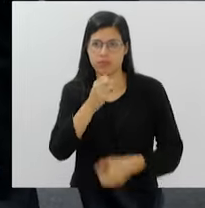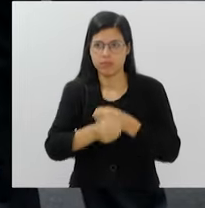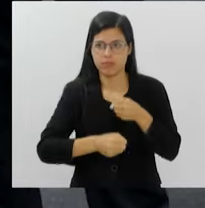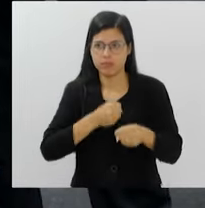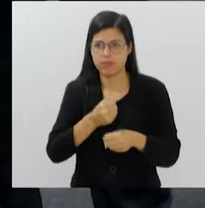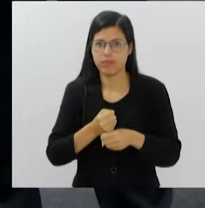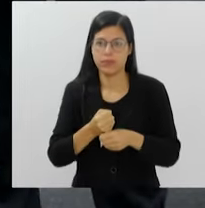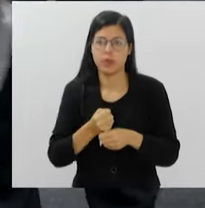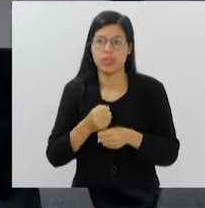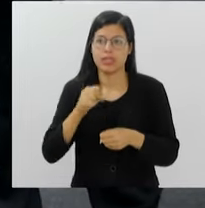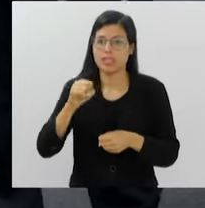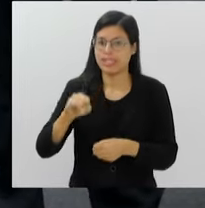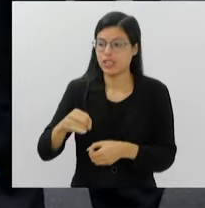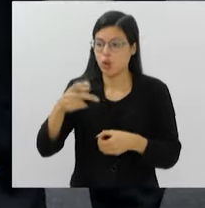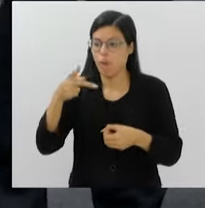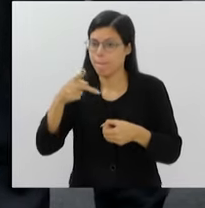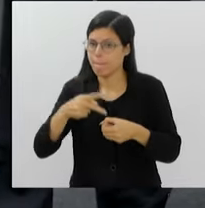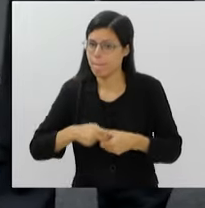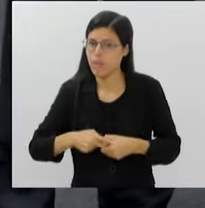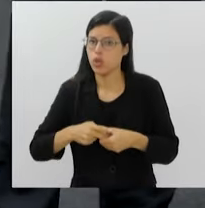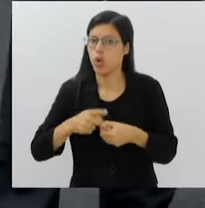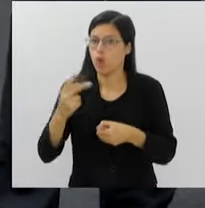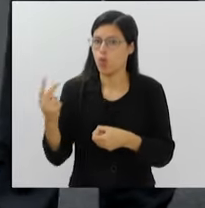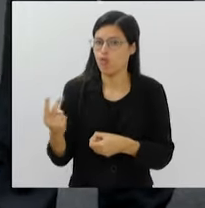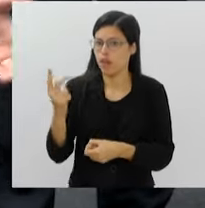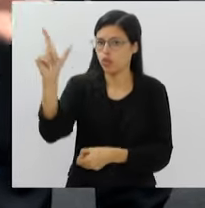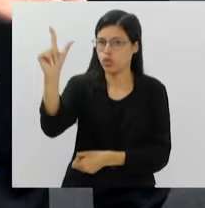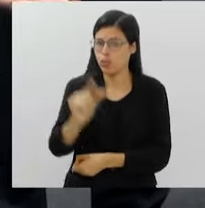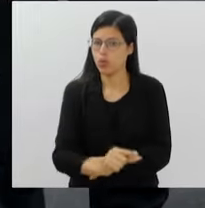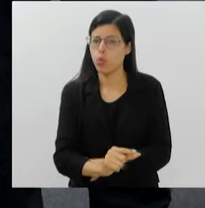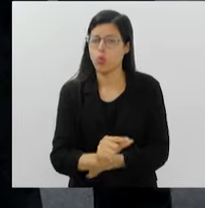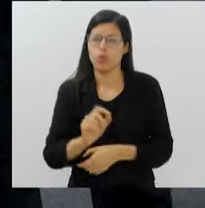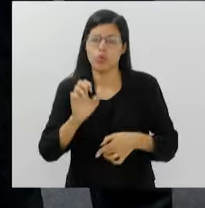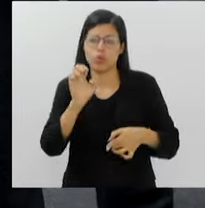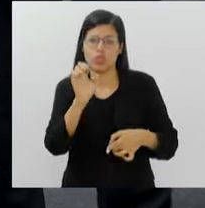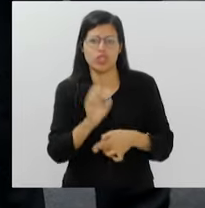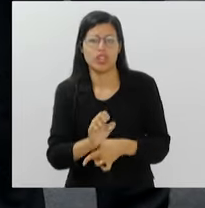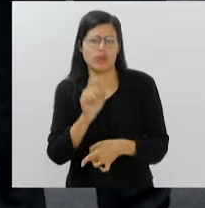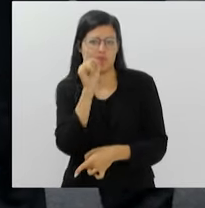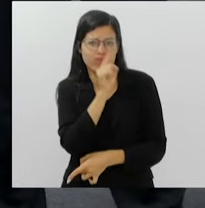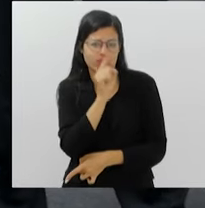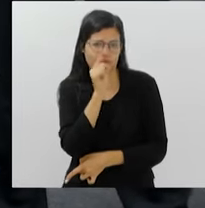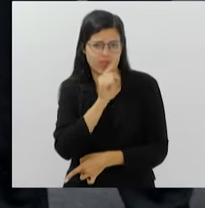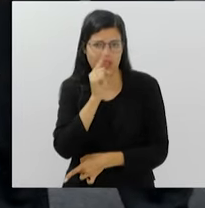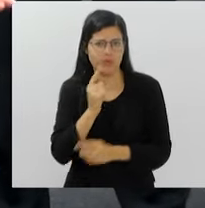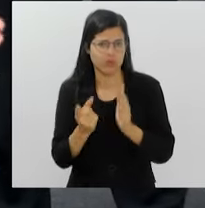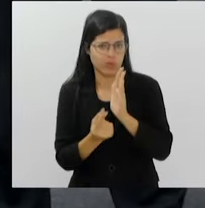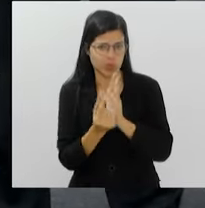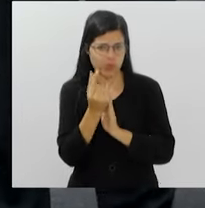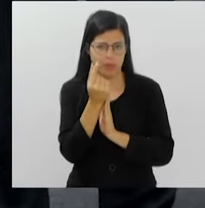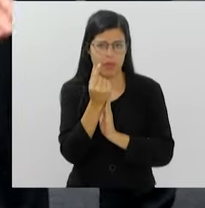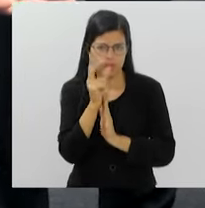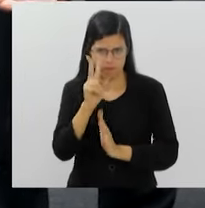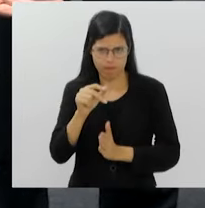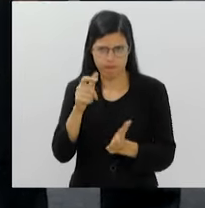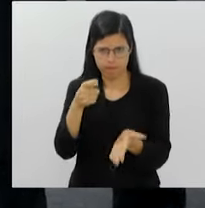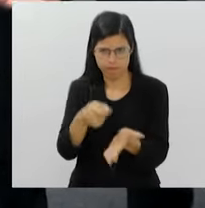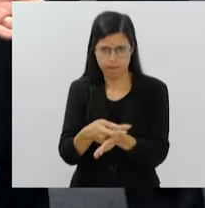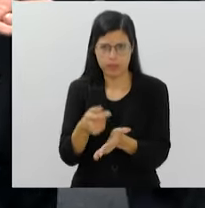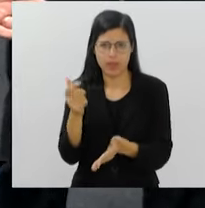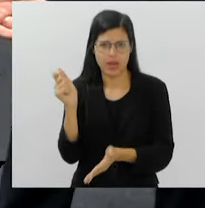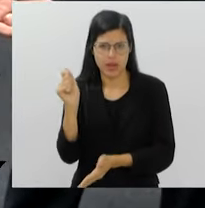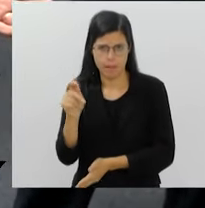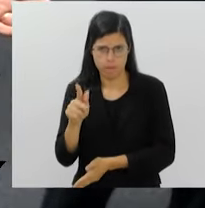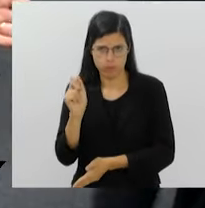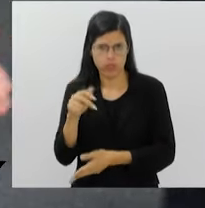cair, um Estado com déficit de 14 bilhões estimado na sua peça orçamentária, vai pagar os aposentados